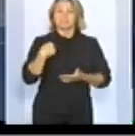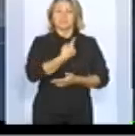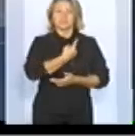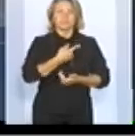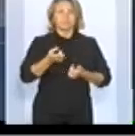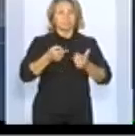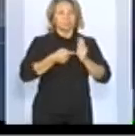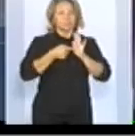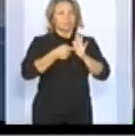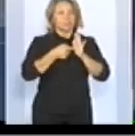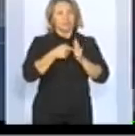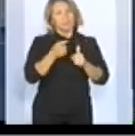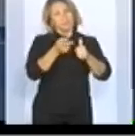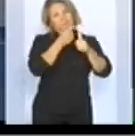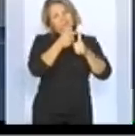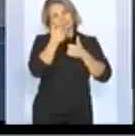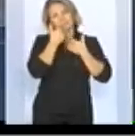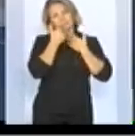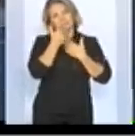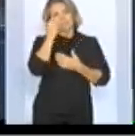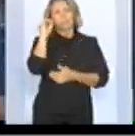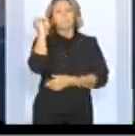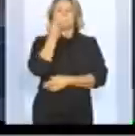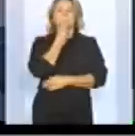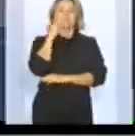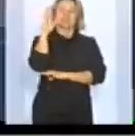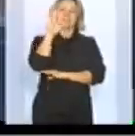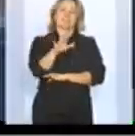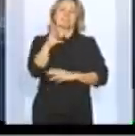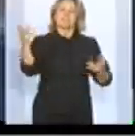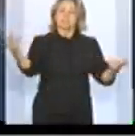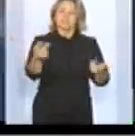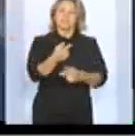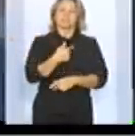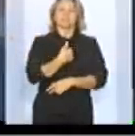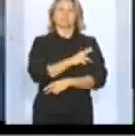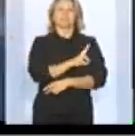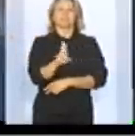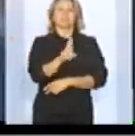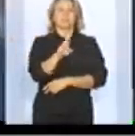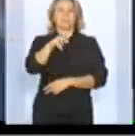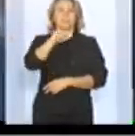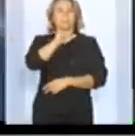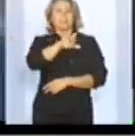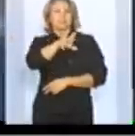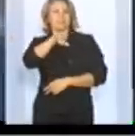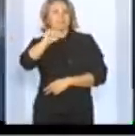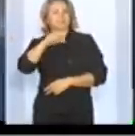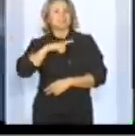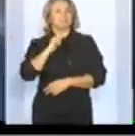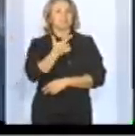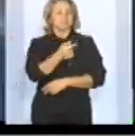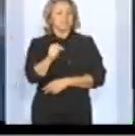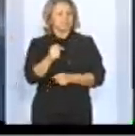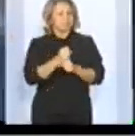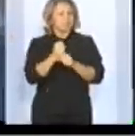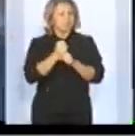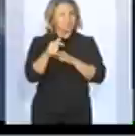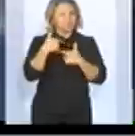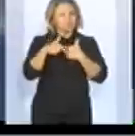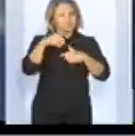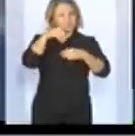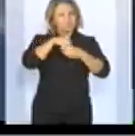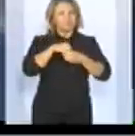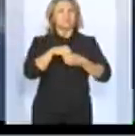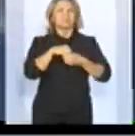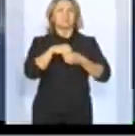Primeiro, boa tarde a todos, para quem não me conhece. Meu nome é Mariana Felizola, eu tenho 20 anos dentro do setor de TV por assinatura